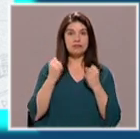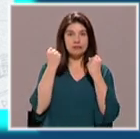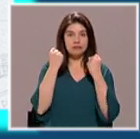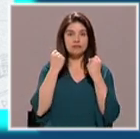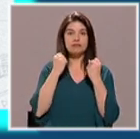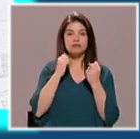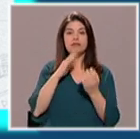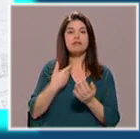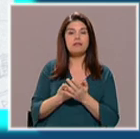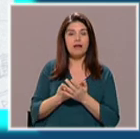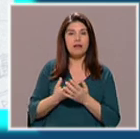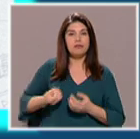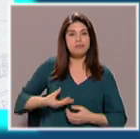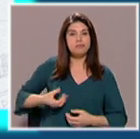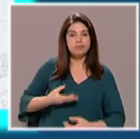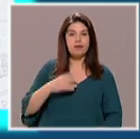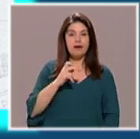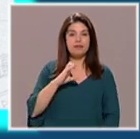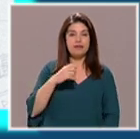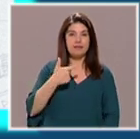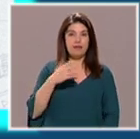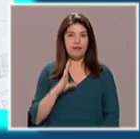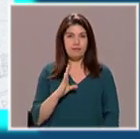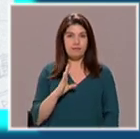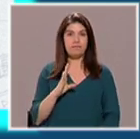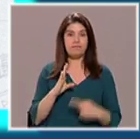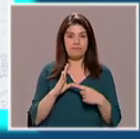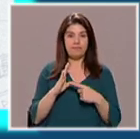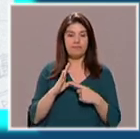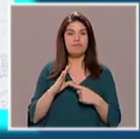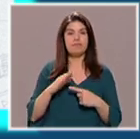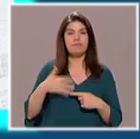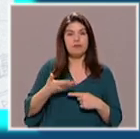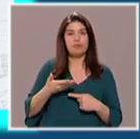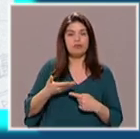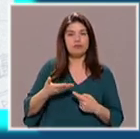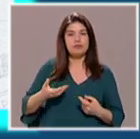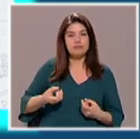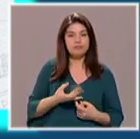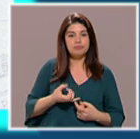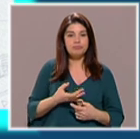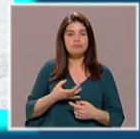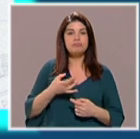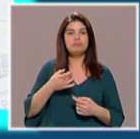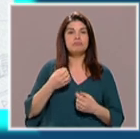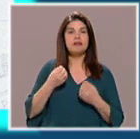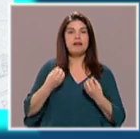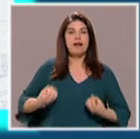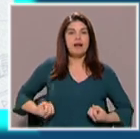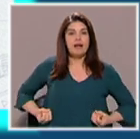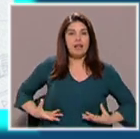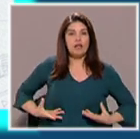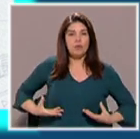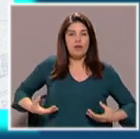estimula a secreção de ACTH, a qual vai estimular as glândulas suprarrenais, também elas umas